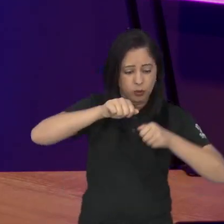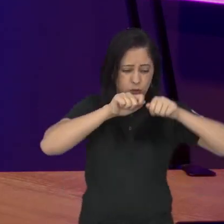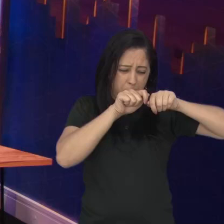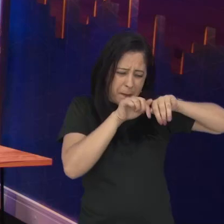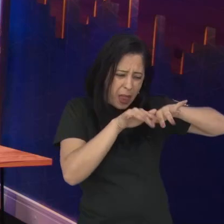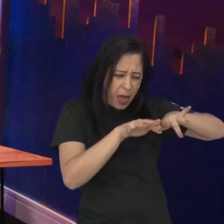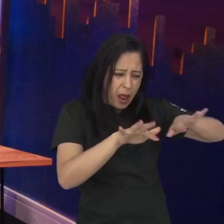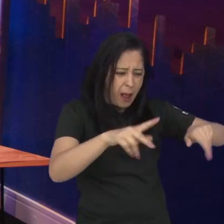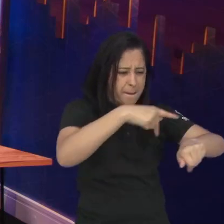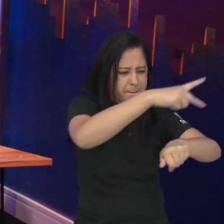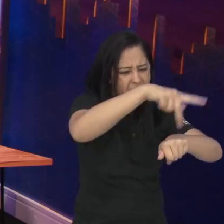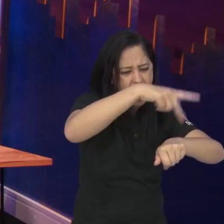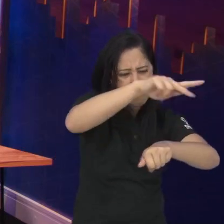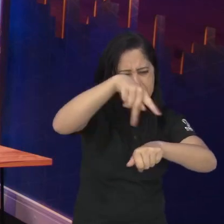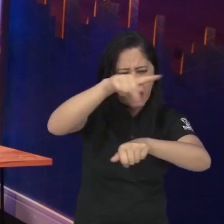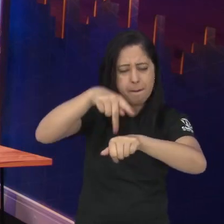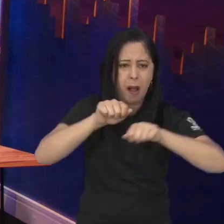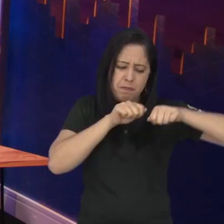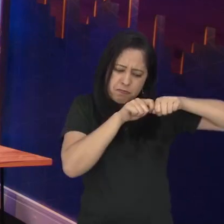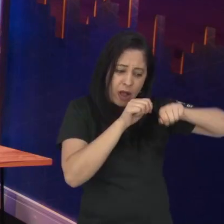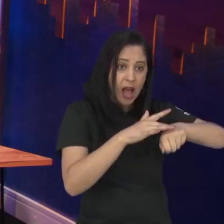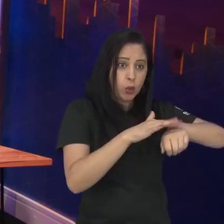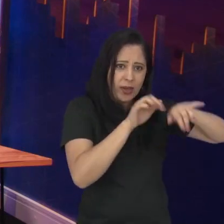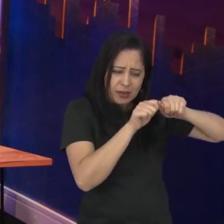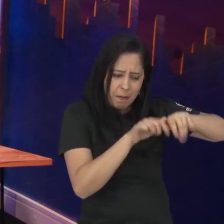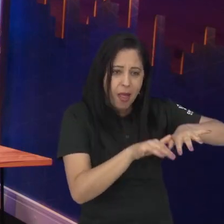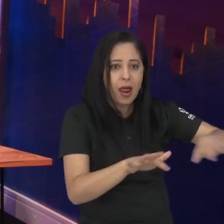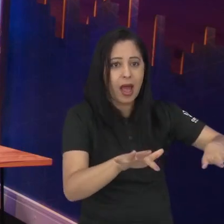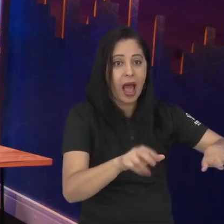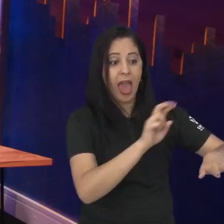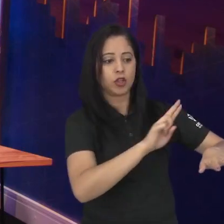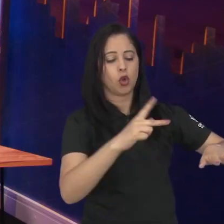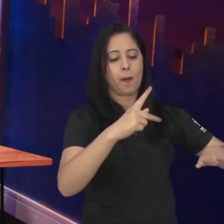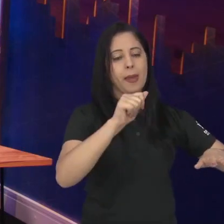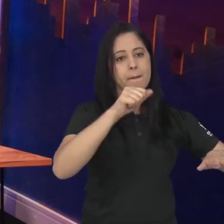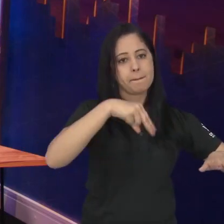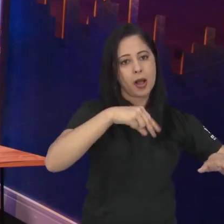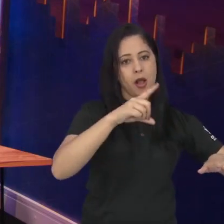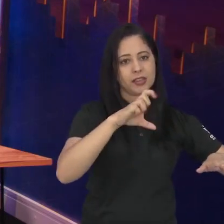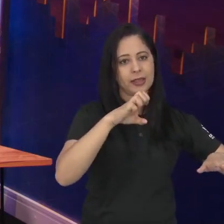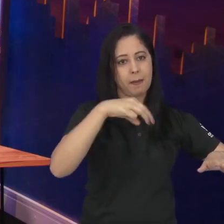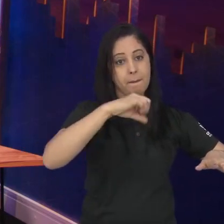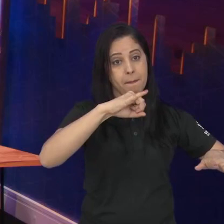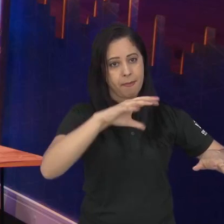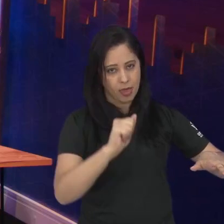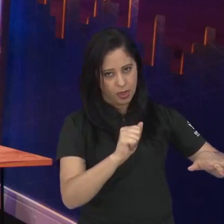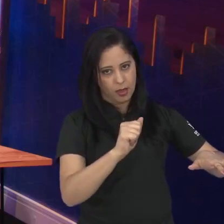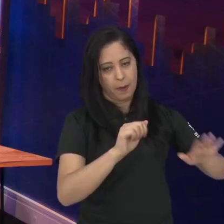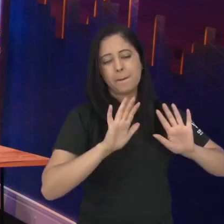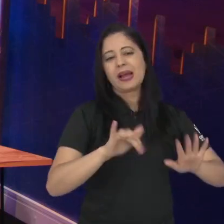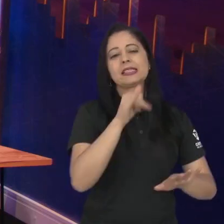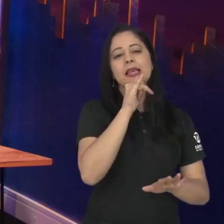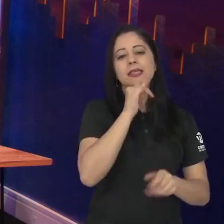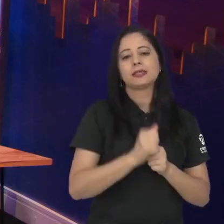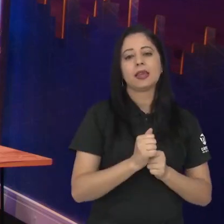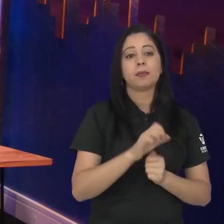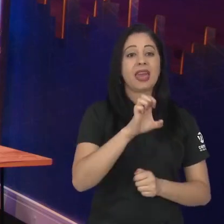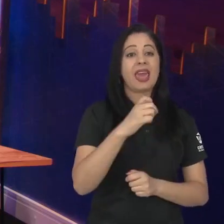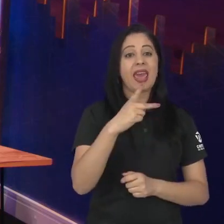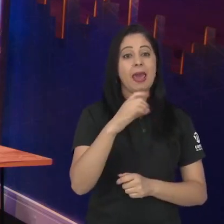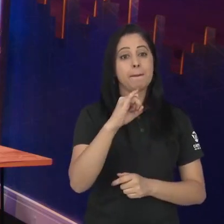atingir muitos países, continentes, exatamente. Precisa ser um surto enorme. Diferente de, por exemplo,